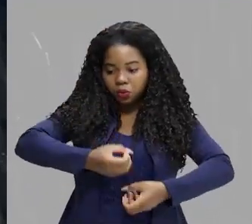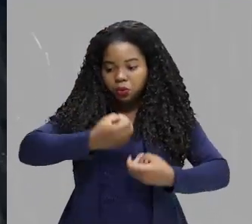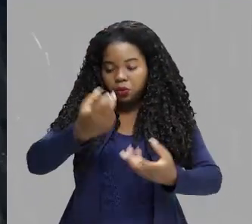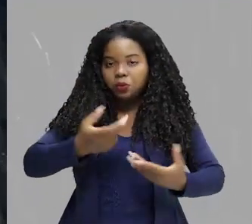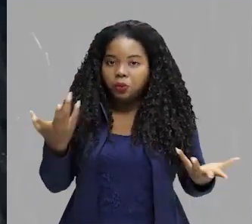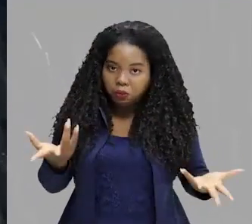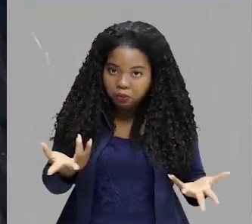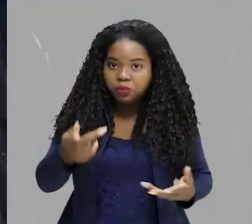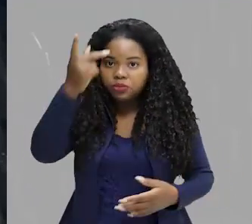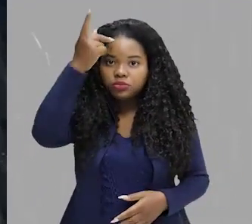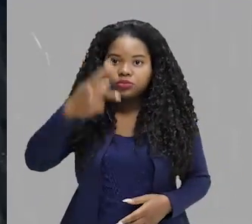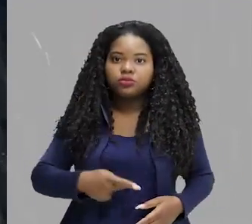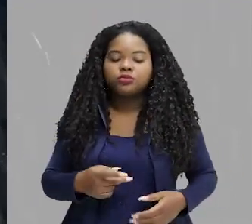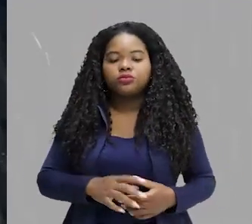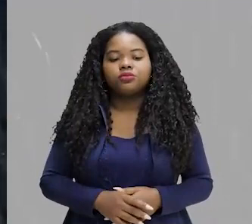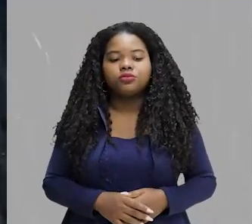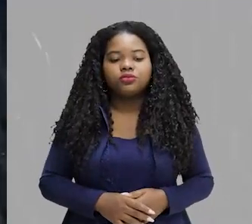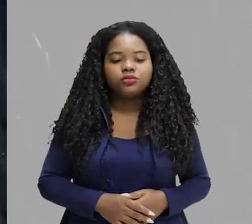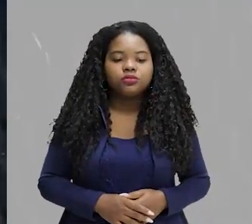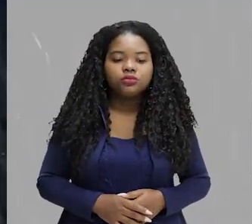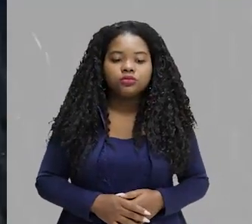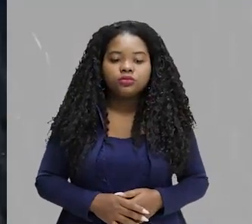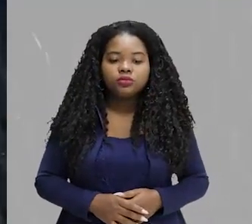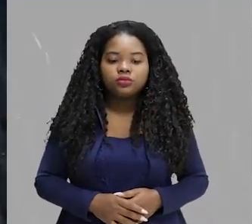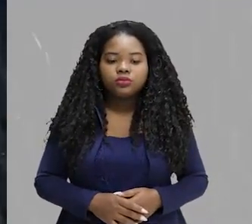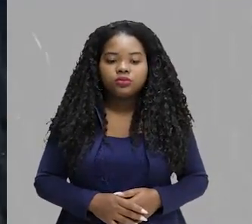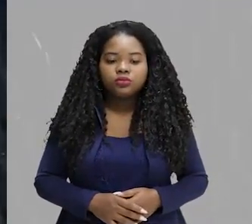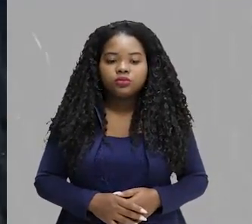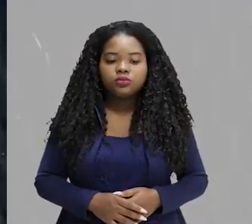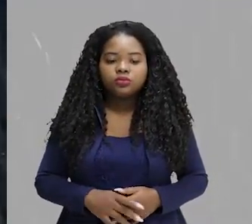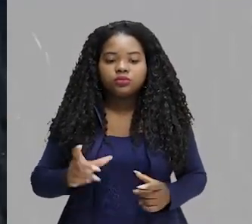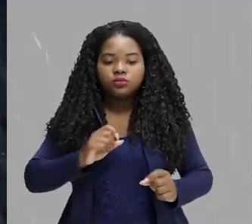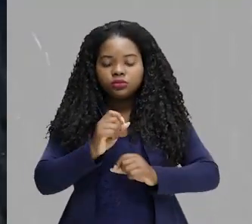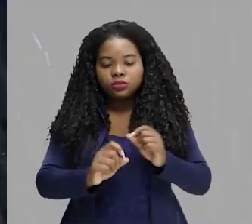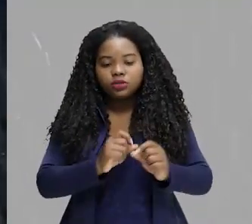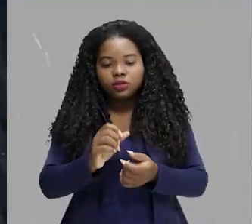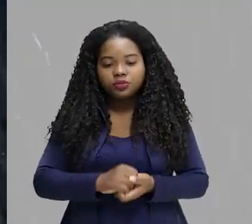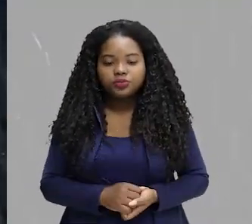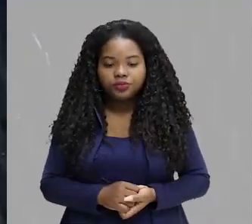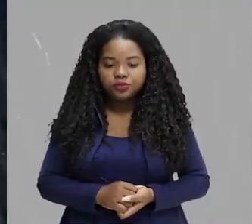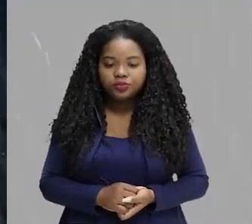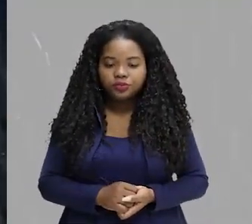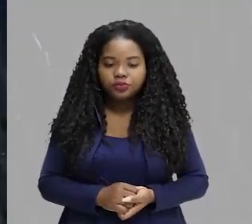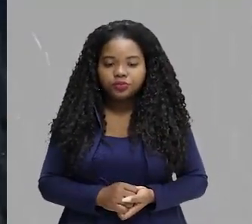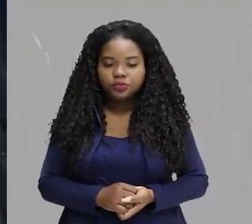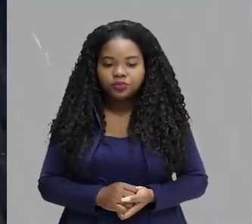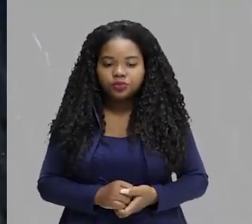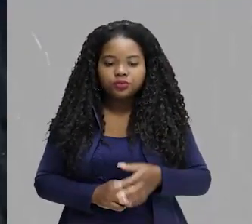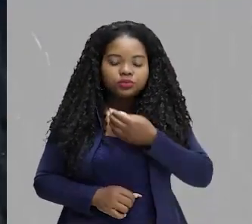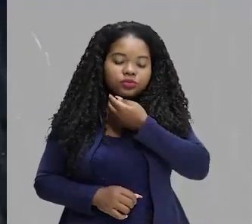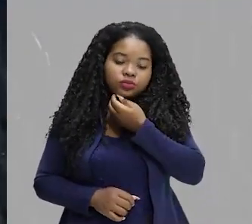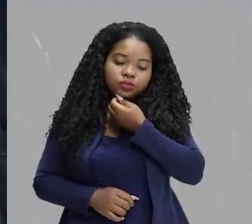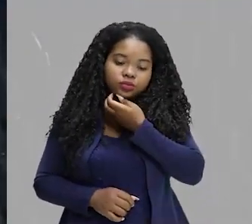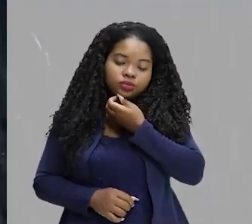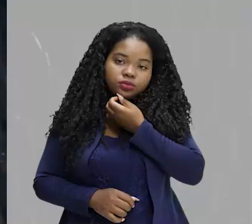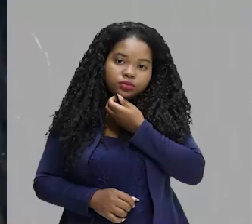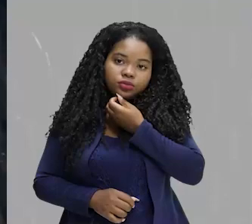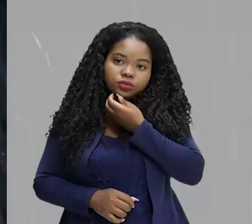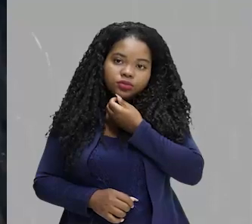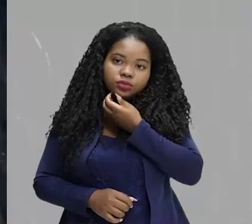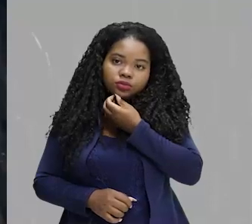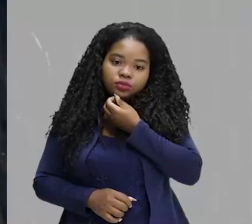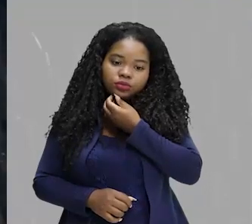linguagem subjetiva. Tem uma presença muito grande de figures of speech. O que são figures of speech,